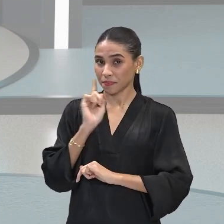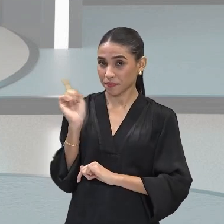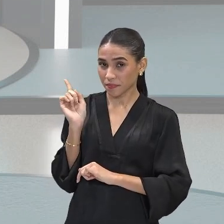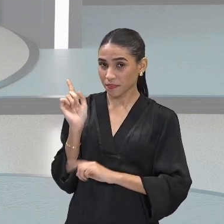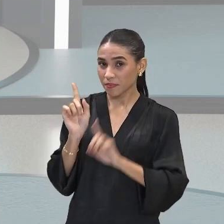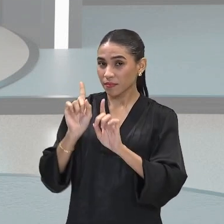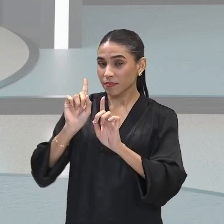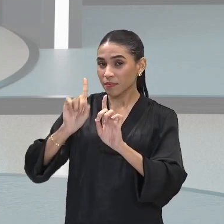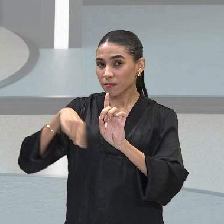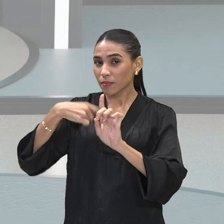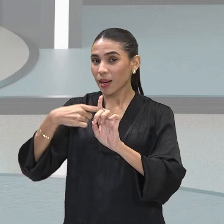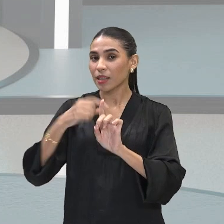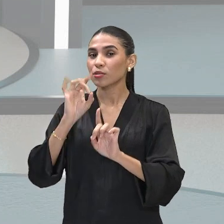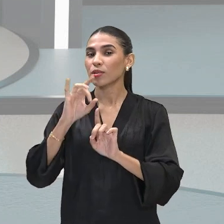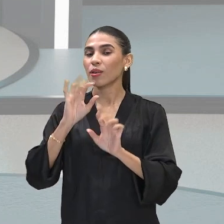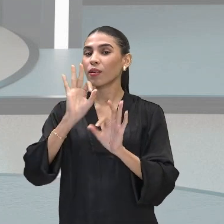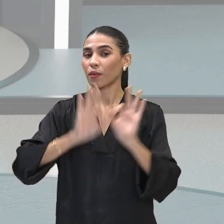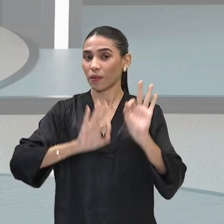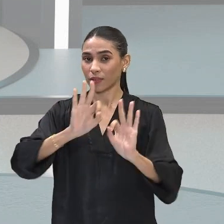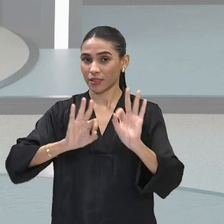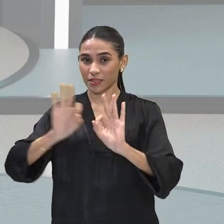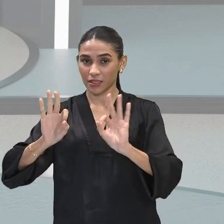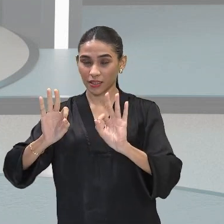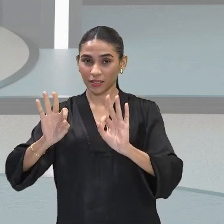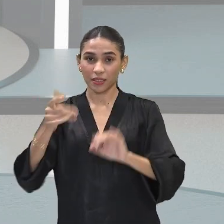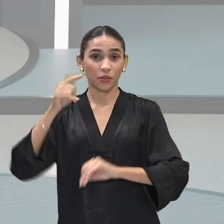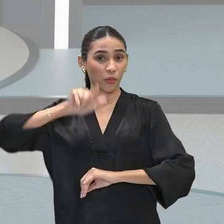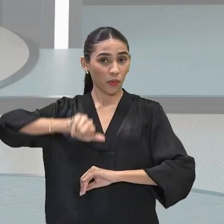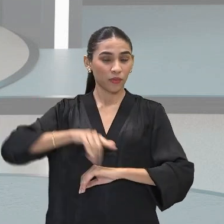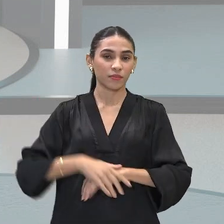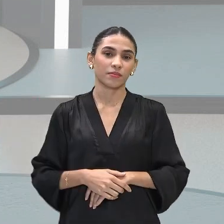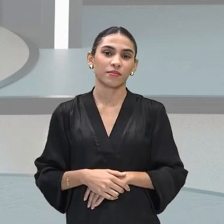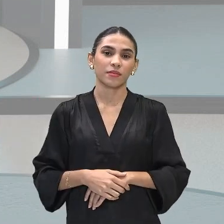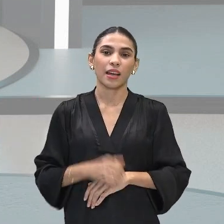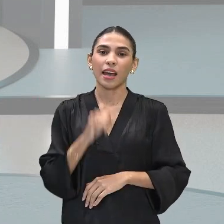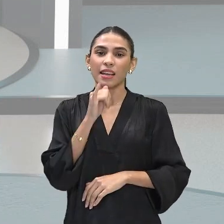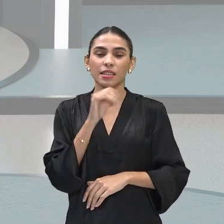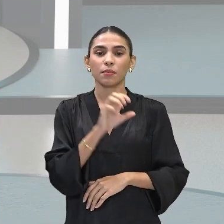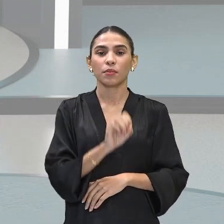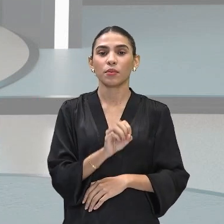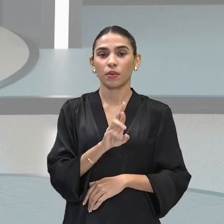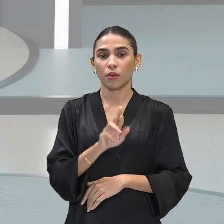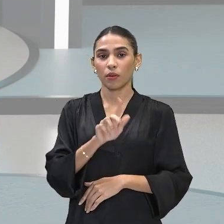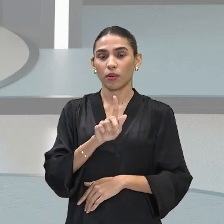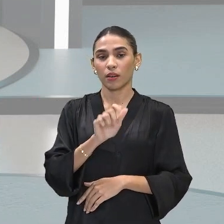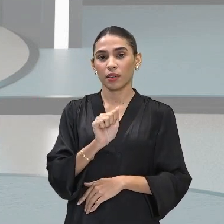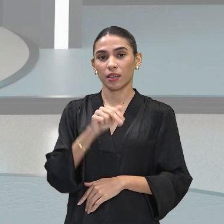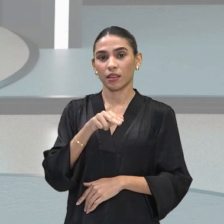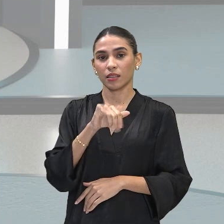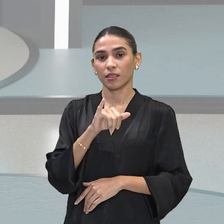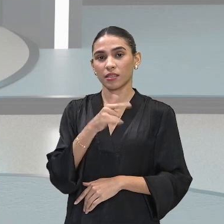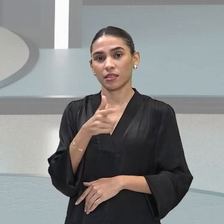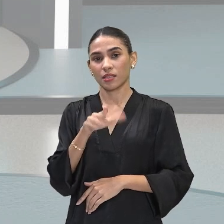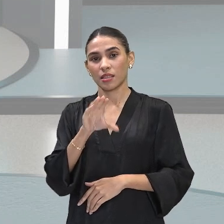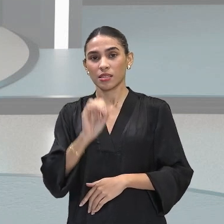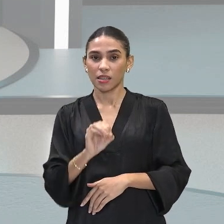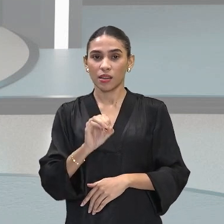foram reorganizadas. Quando a gente fala dessa organização,